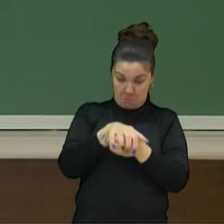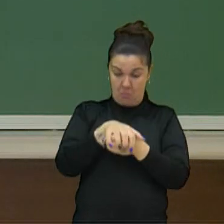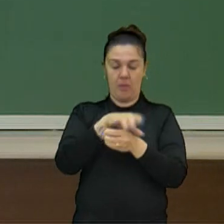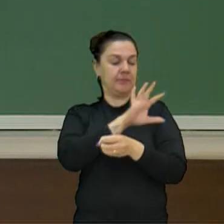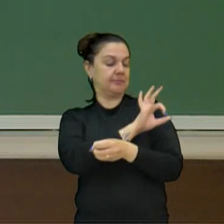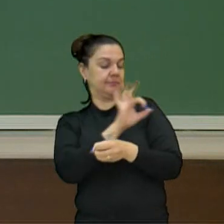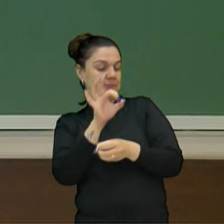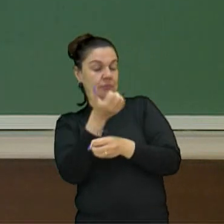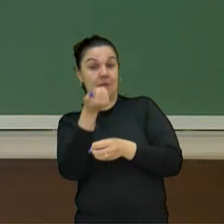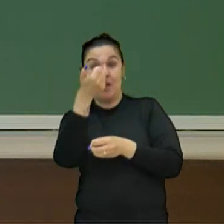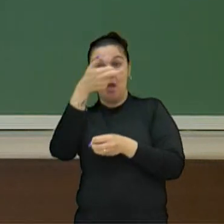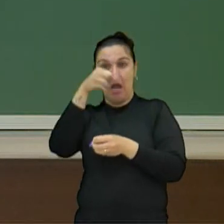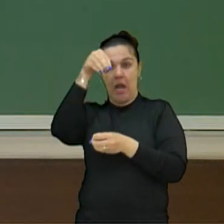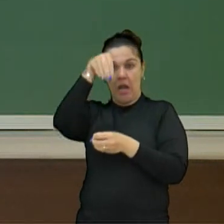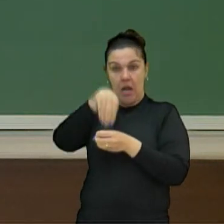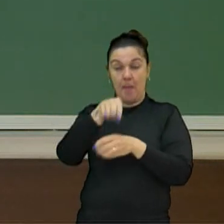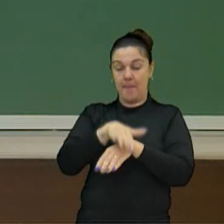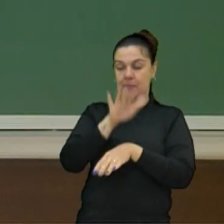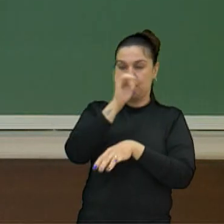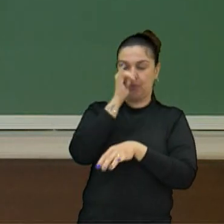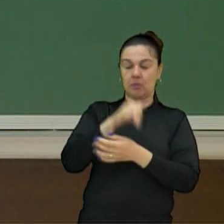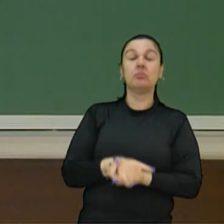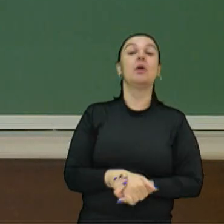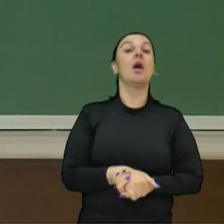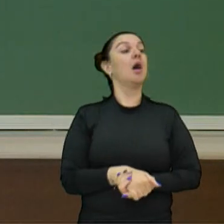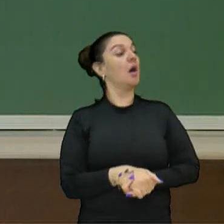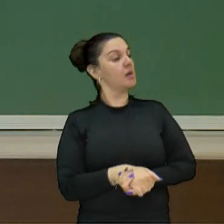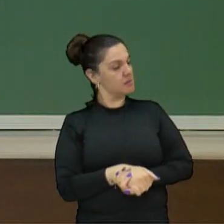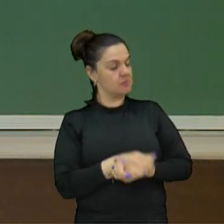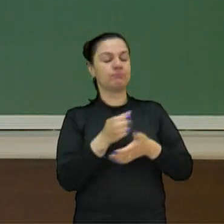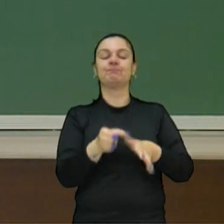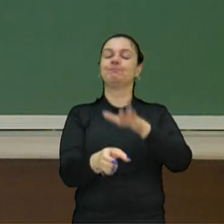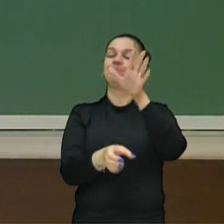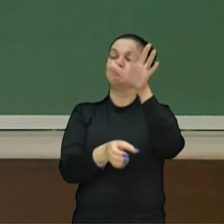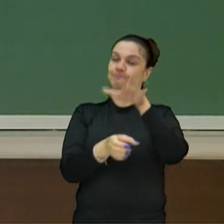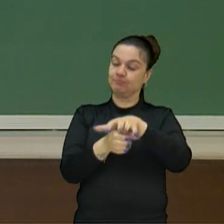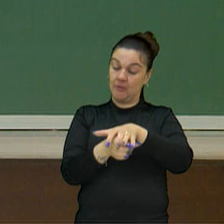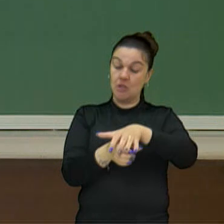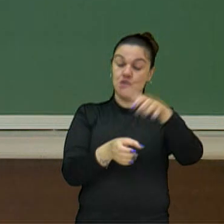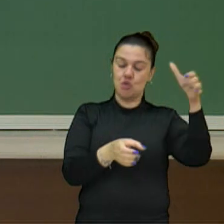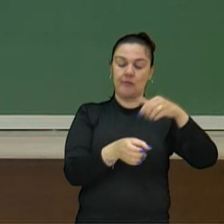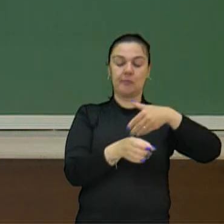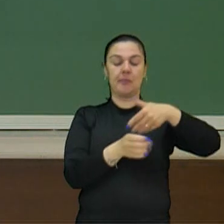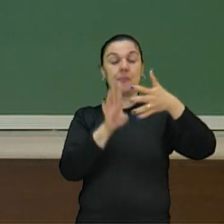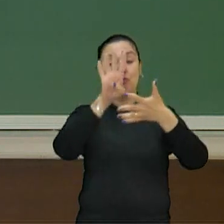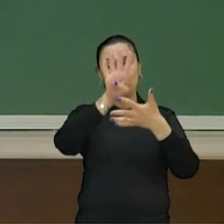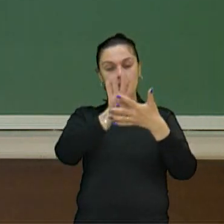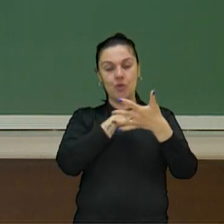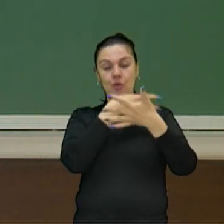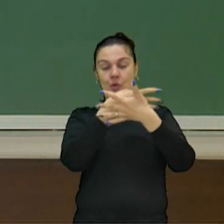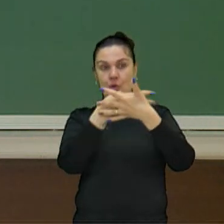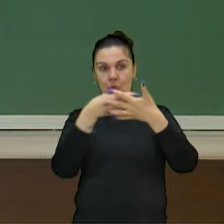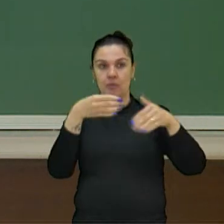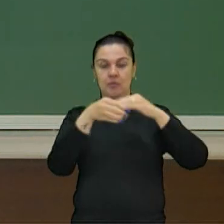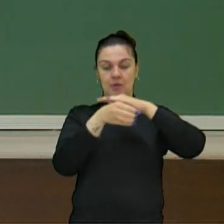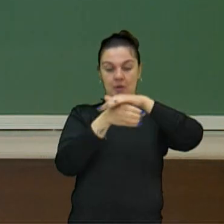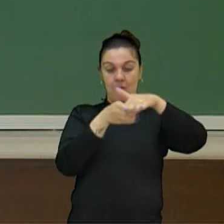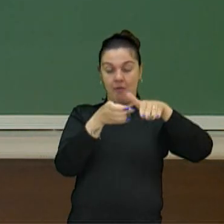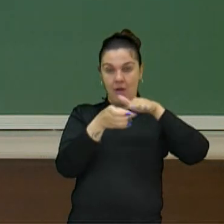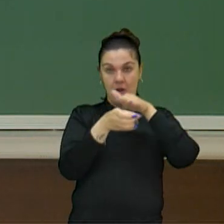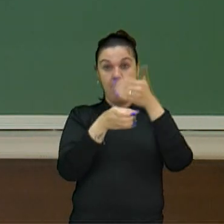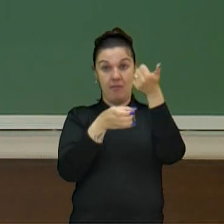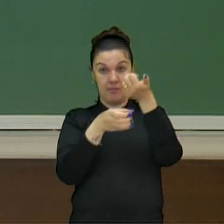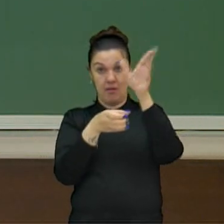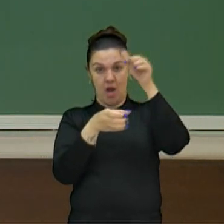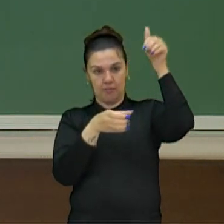colocou a tampa, não entrou o princípio vital. Então, o que ele fez? Refez a experiência, agora com o terceiro frasco, que ele tapou com gaze para o ar conseguir